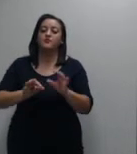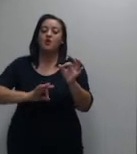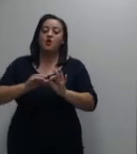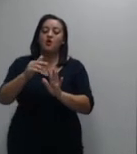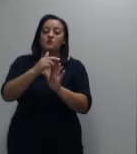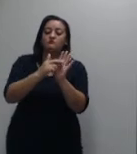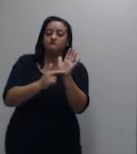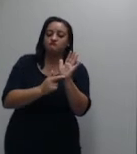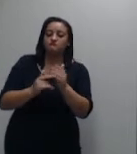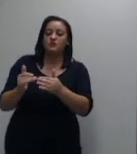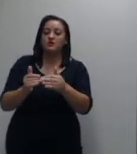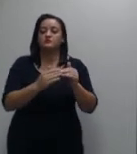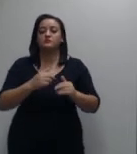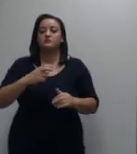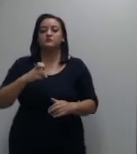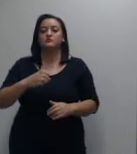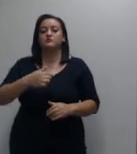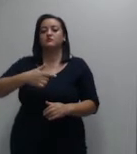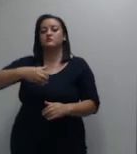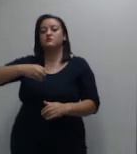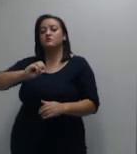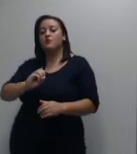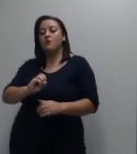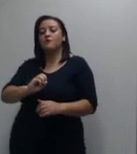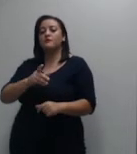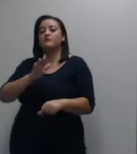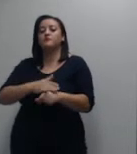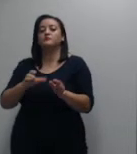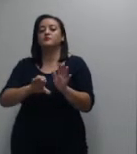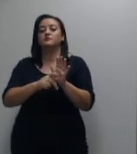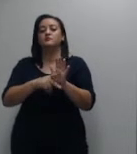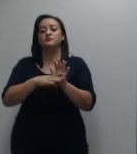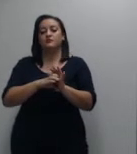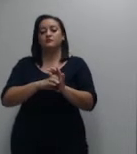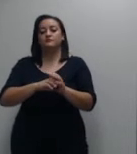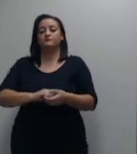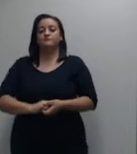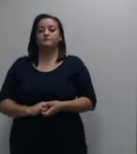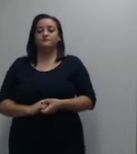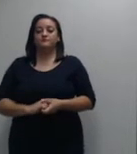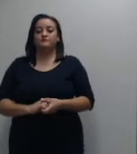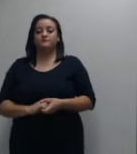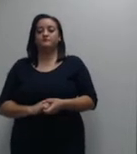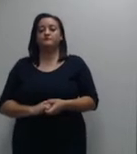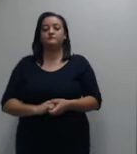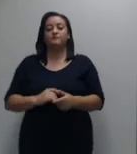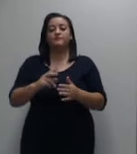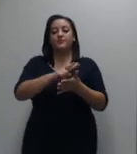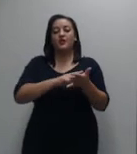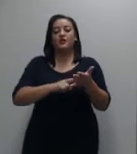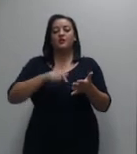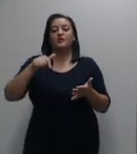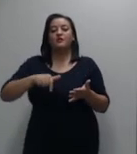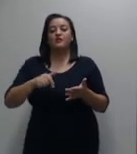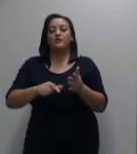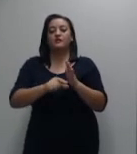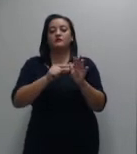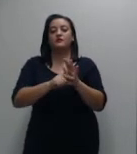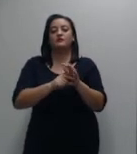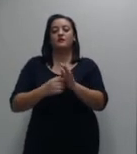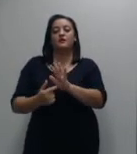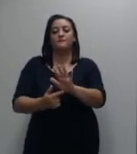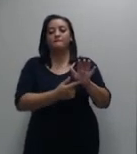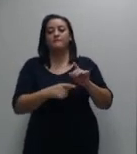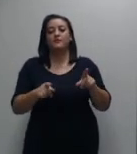requisitos previstos no 520 cabeça do CPC e a leitura desse dispositivo revela a